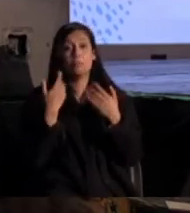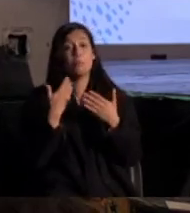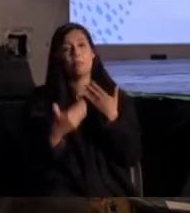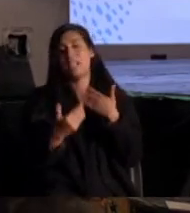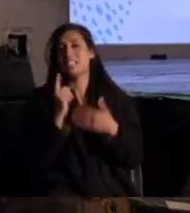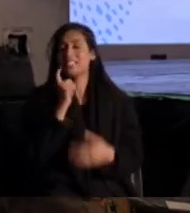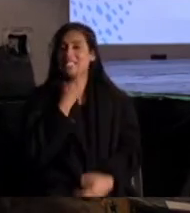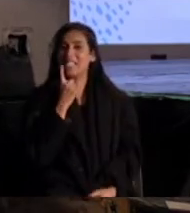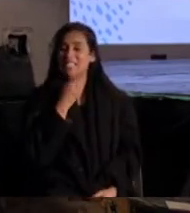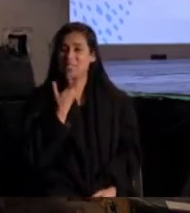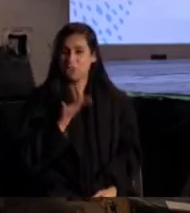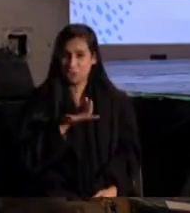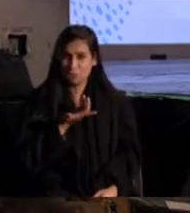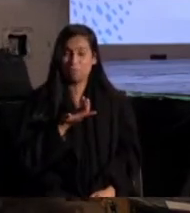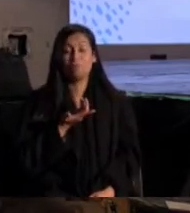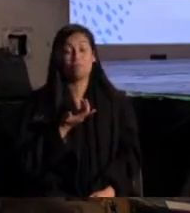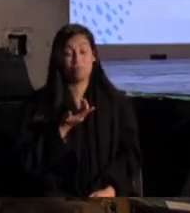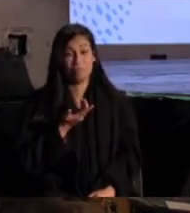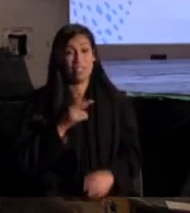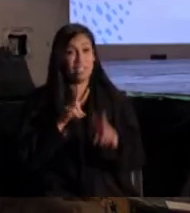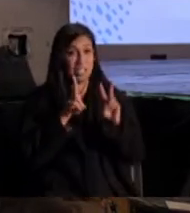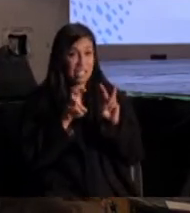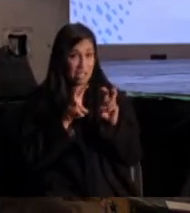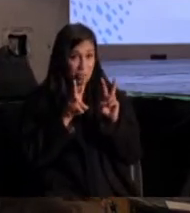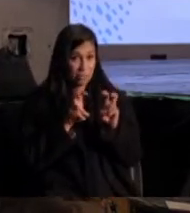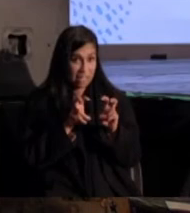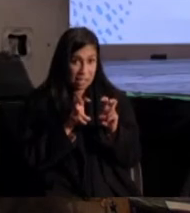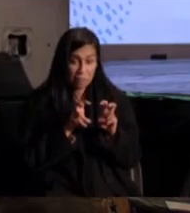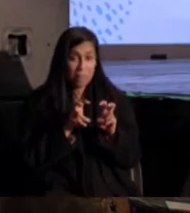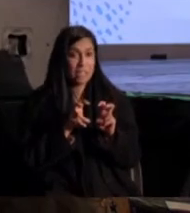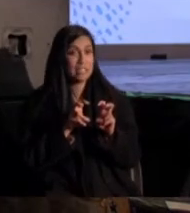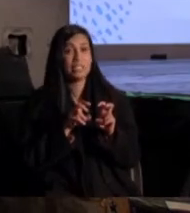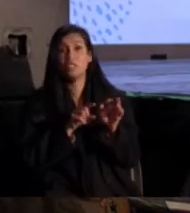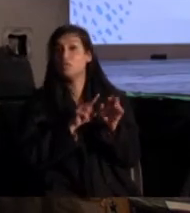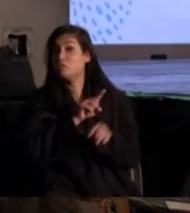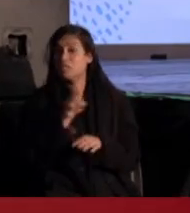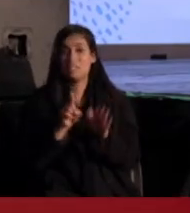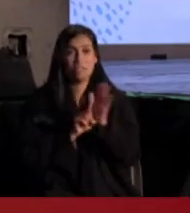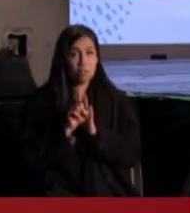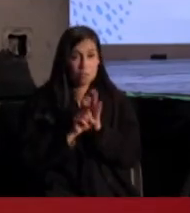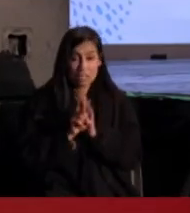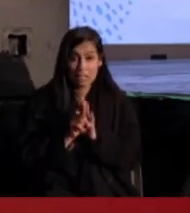E esse é um tema muito pouco estudado. Como que a violência doméstica